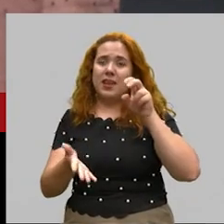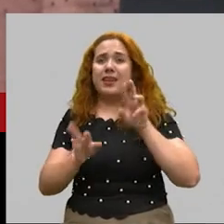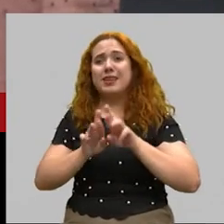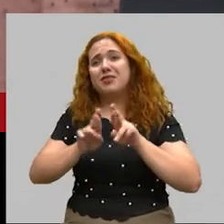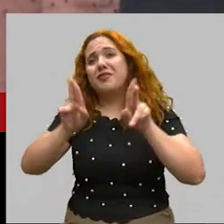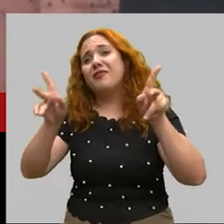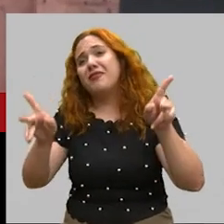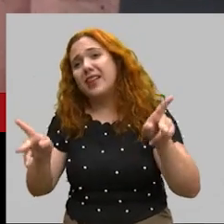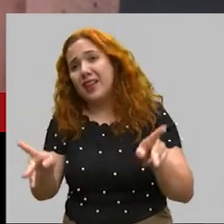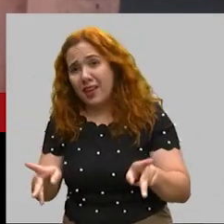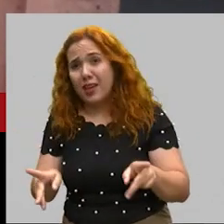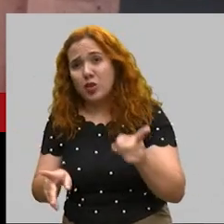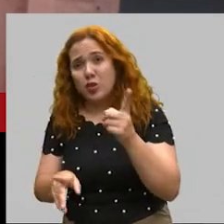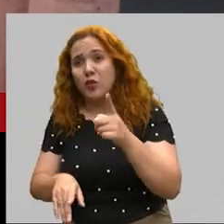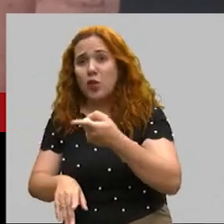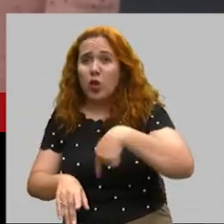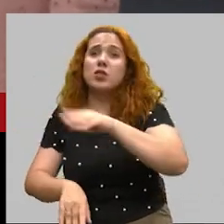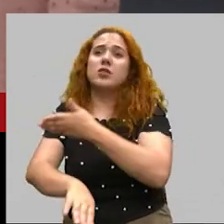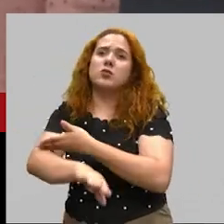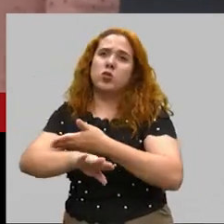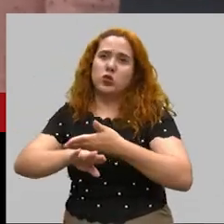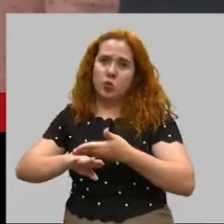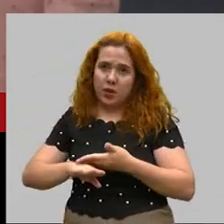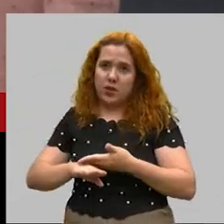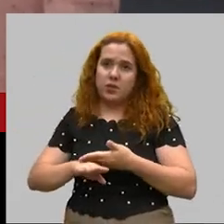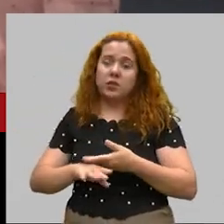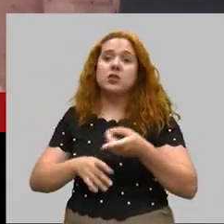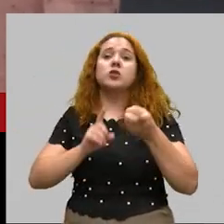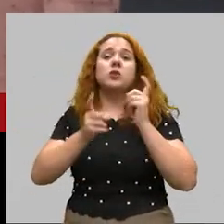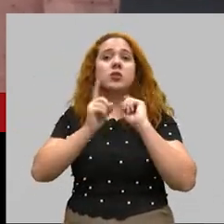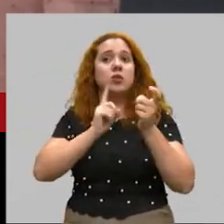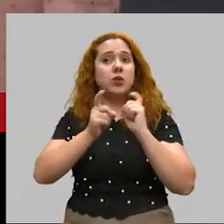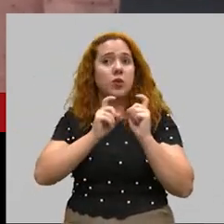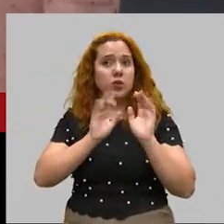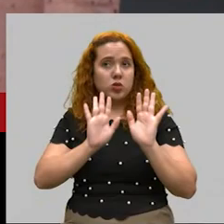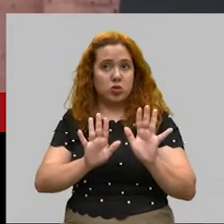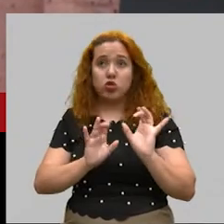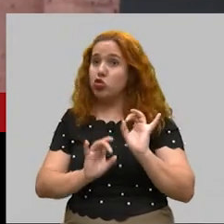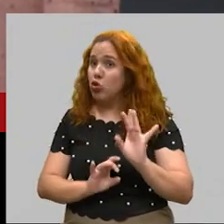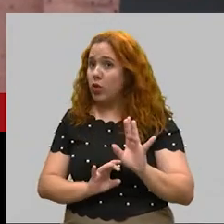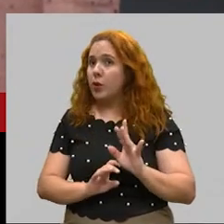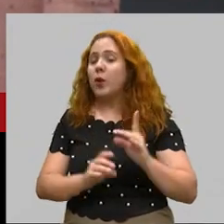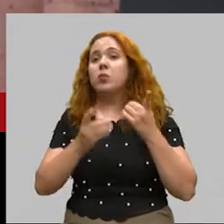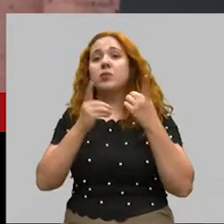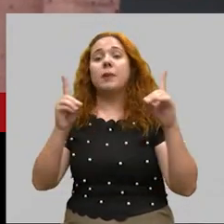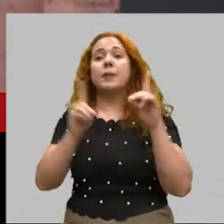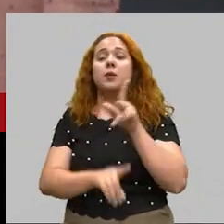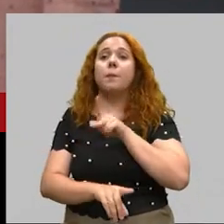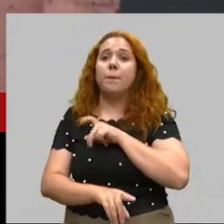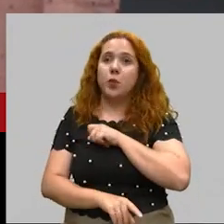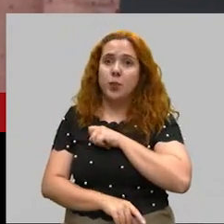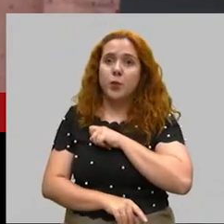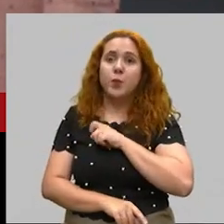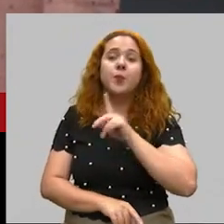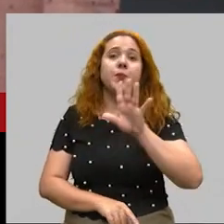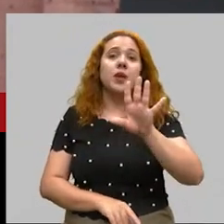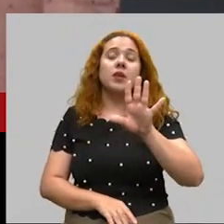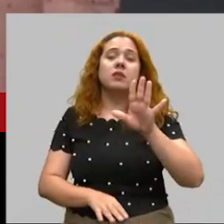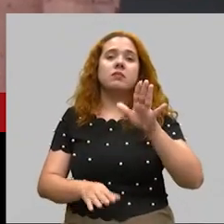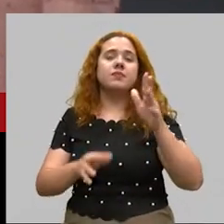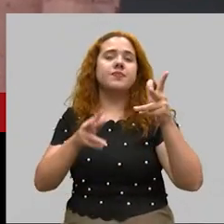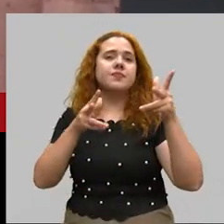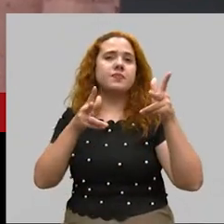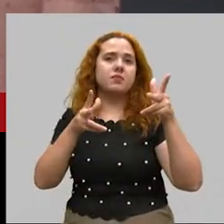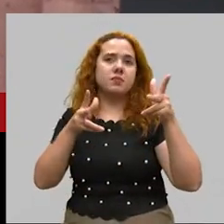diferente né o debate público ele é um pouco diferente das nossas audiências que nós estamos mais habituados mas igualmente Aliás o debate